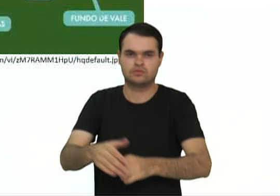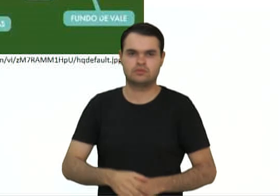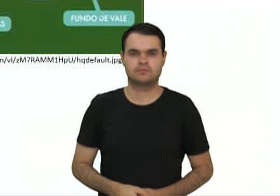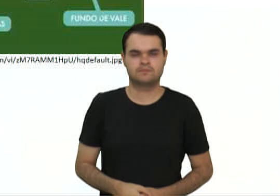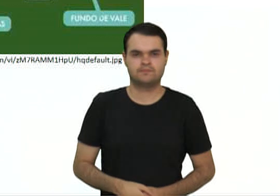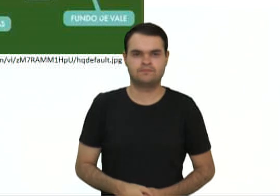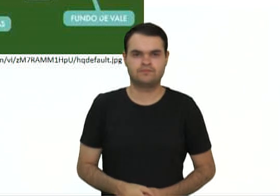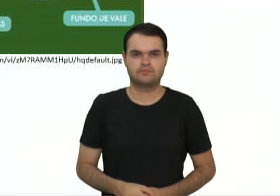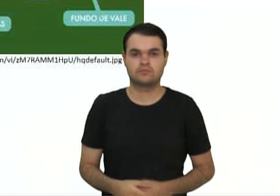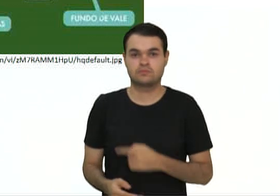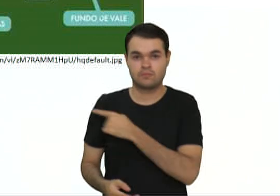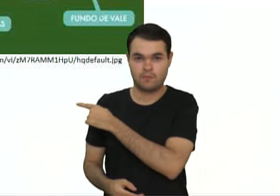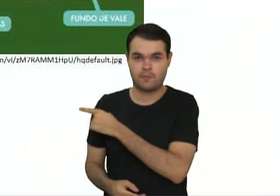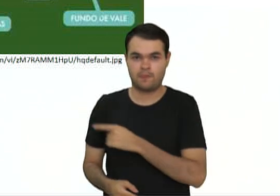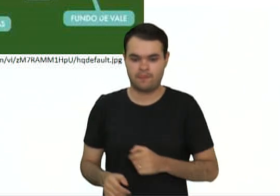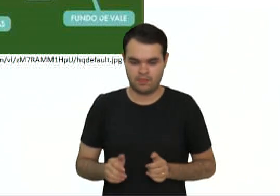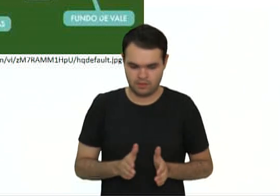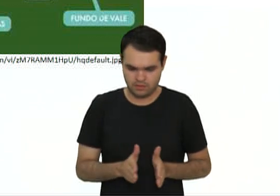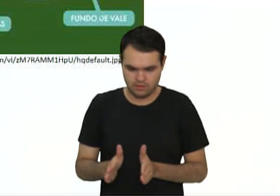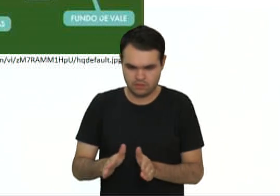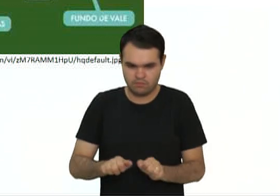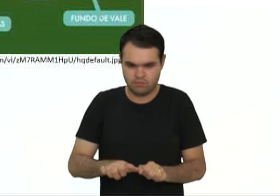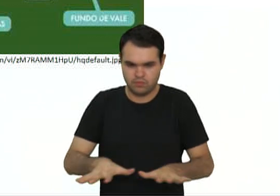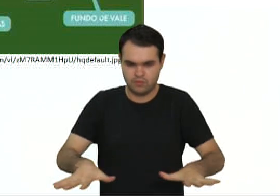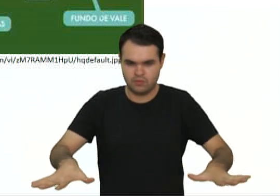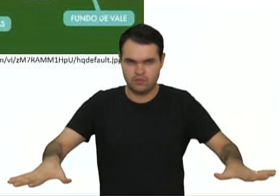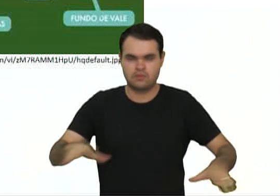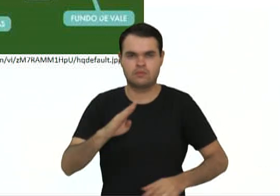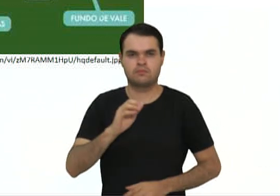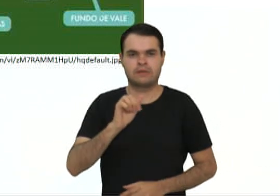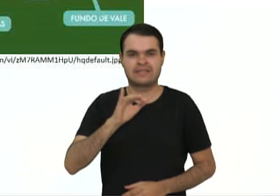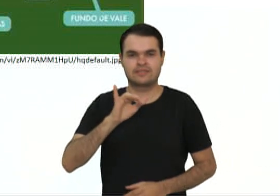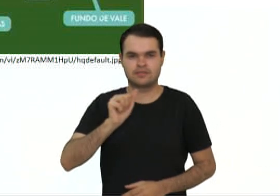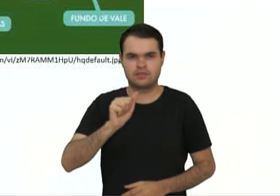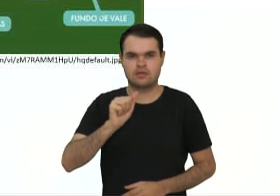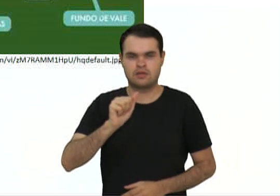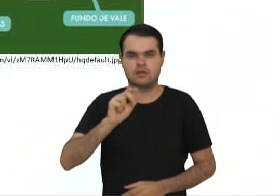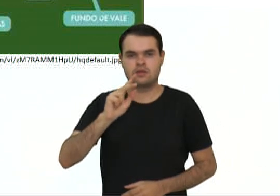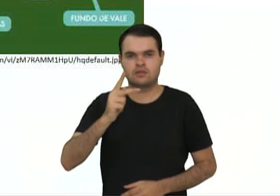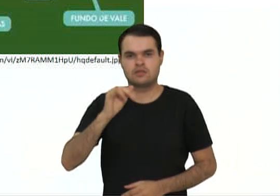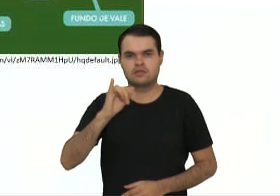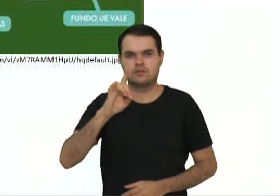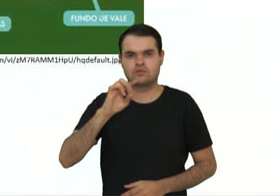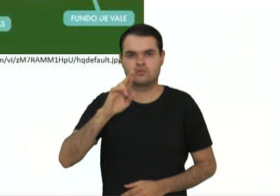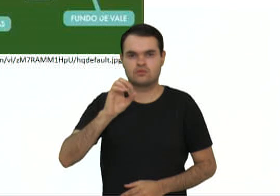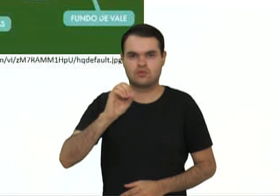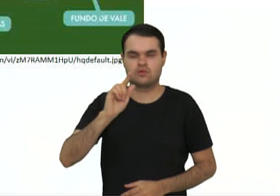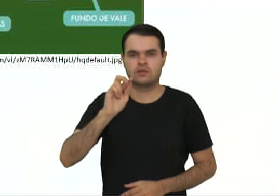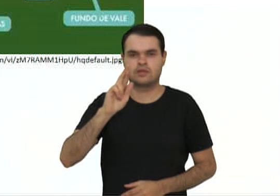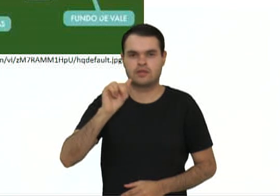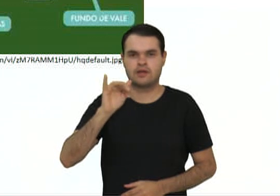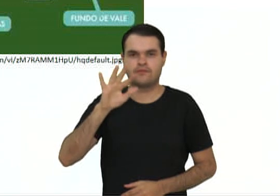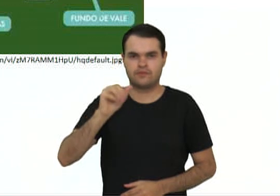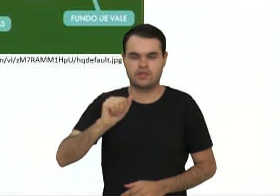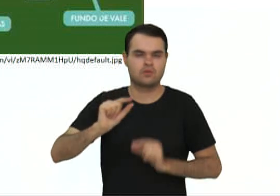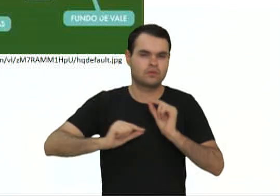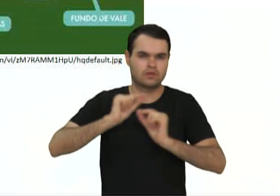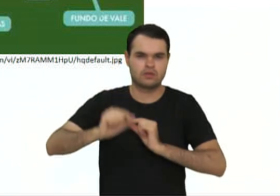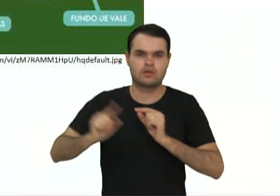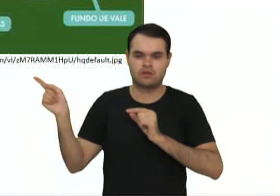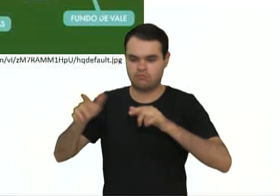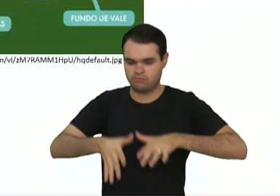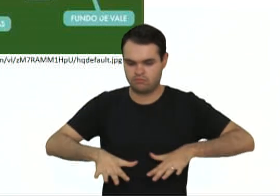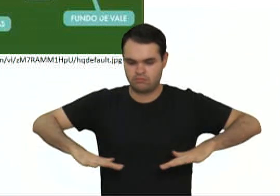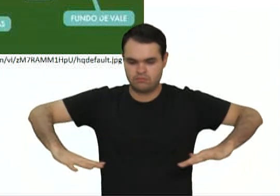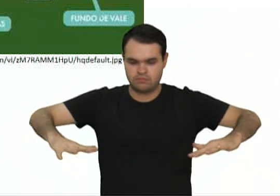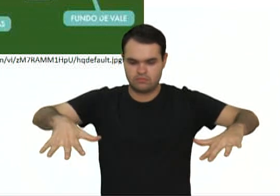bacias hidrográficas, bacia hidrográfica é uma área de grande superfície formada por um conjunto de terras, por onde corre um